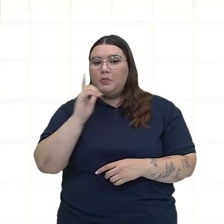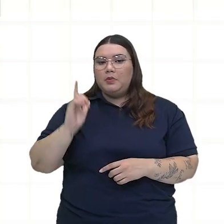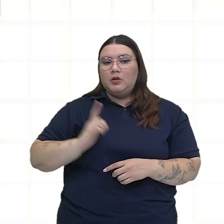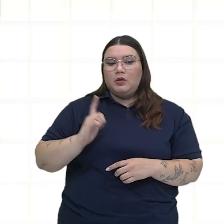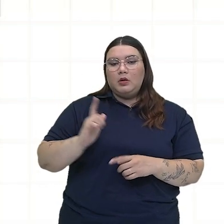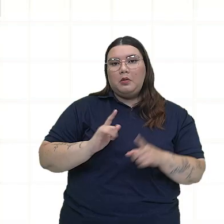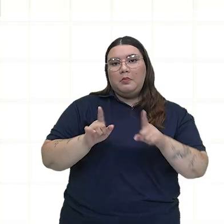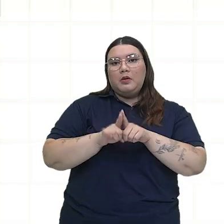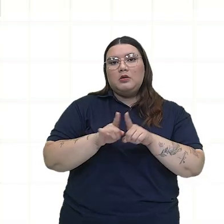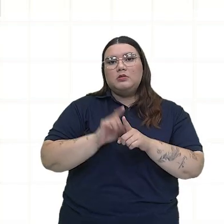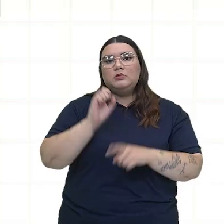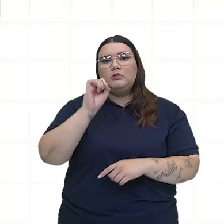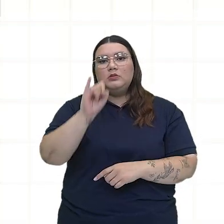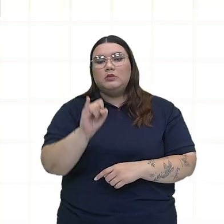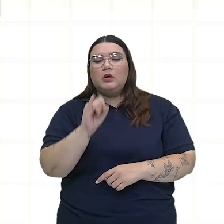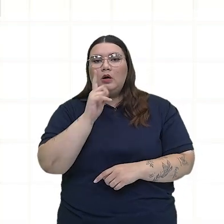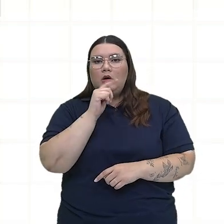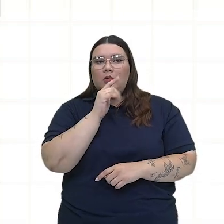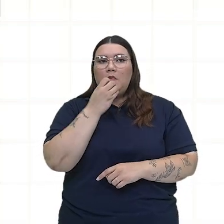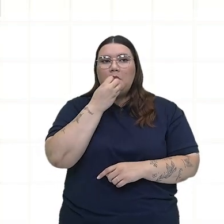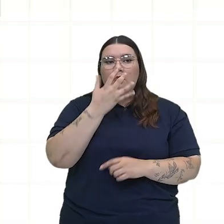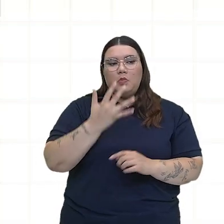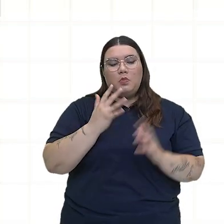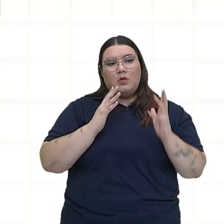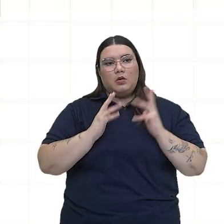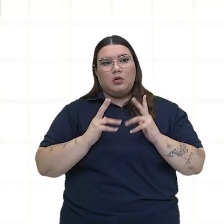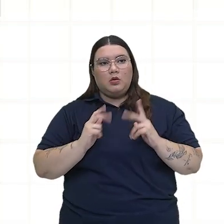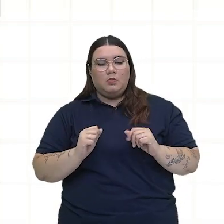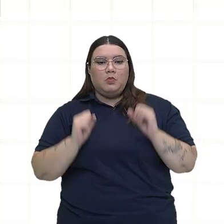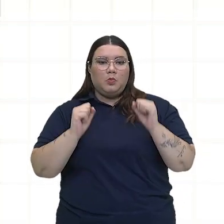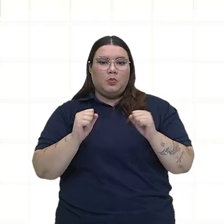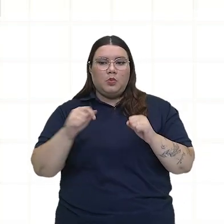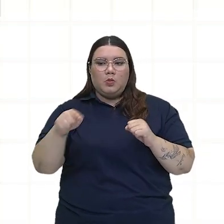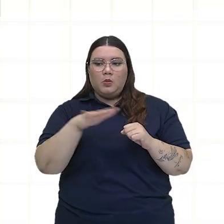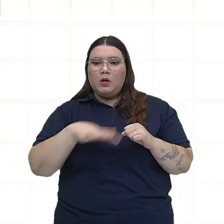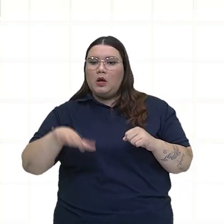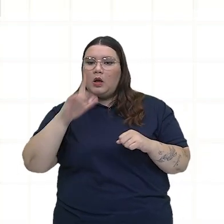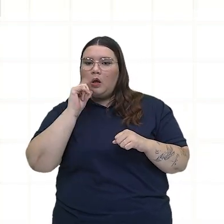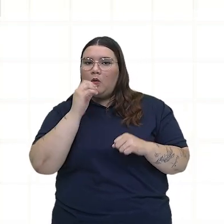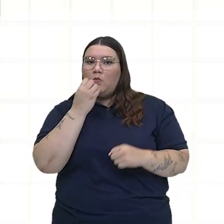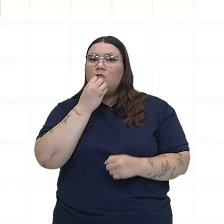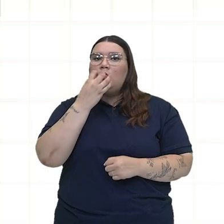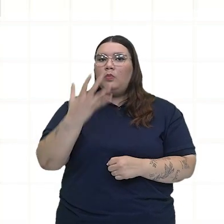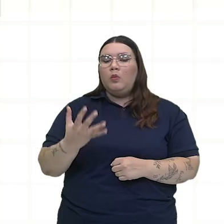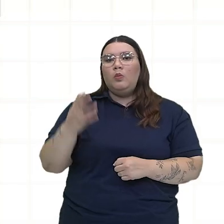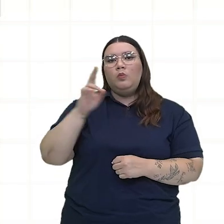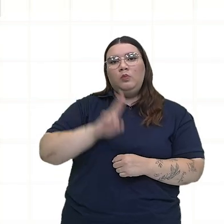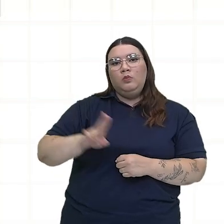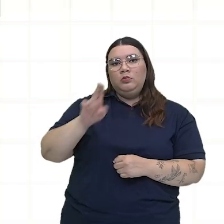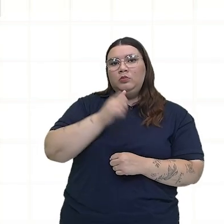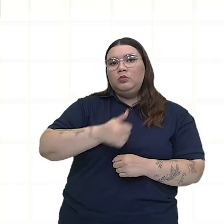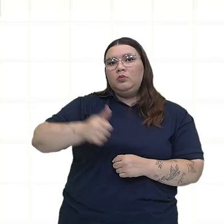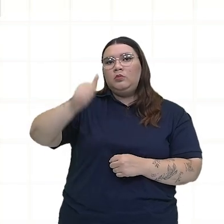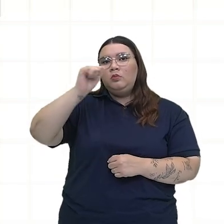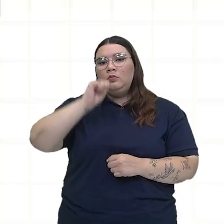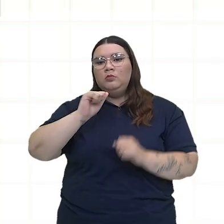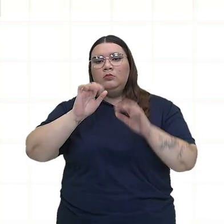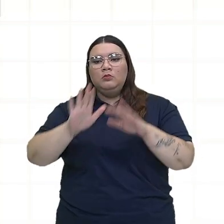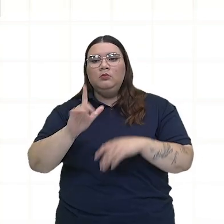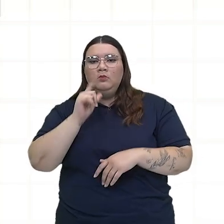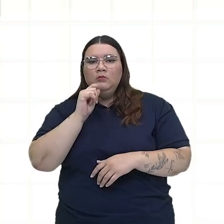a qualidade, ou seja, ela pode transformar um local onde a água é boa para o consumo em uma